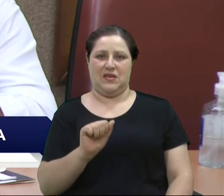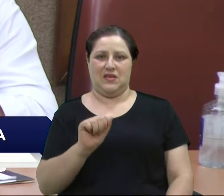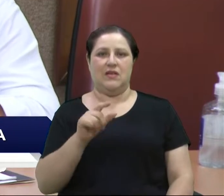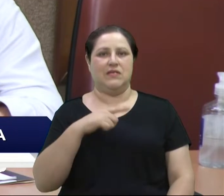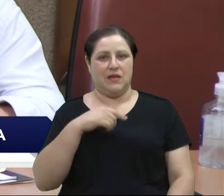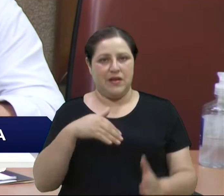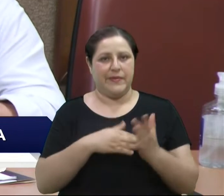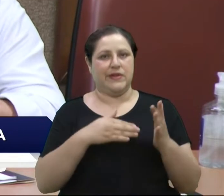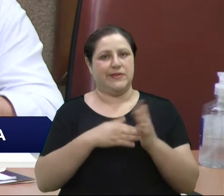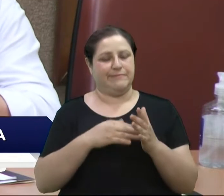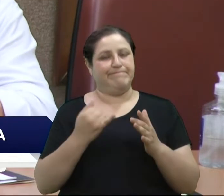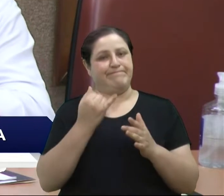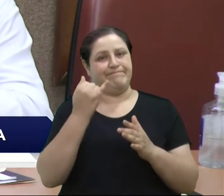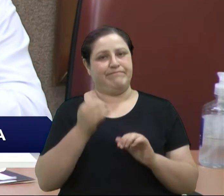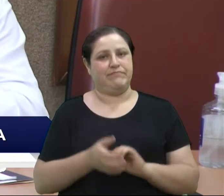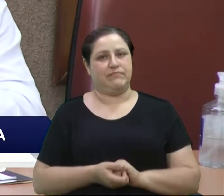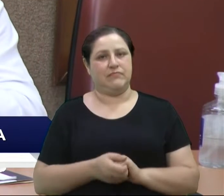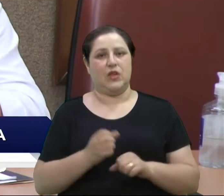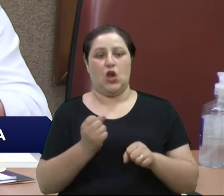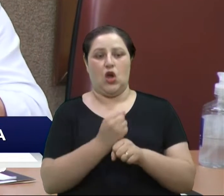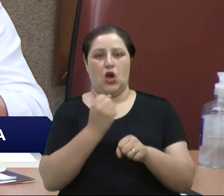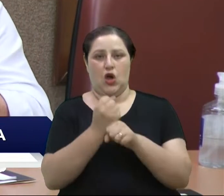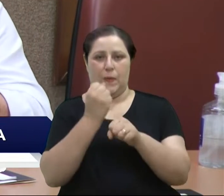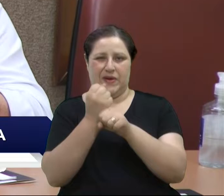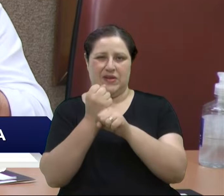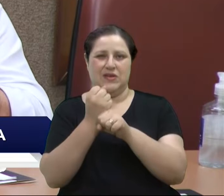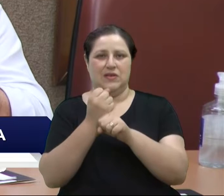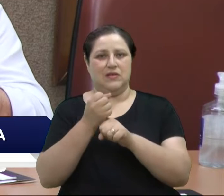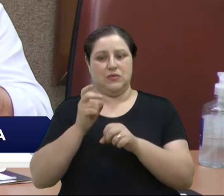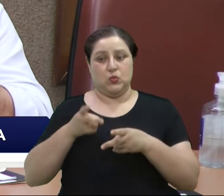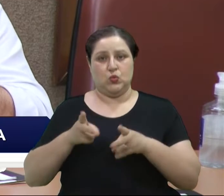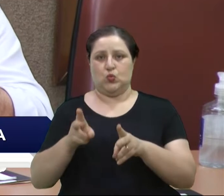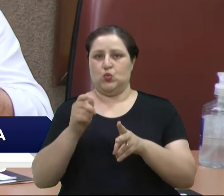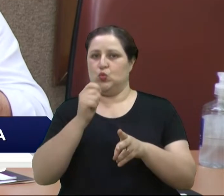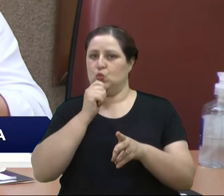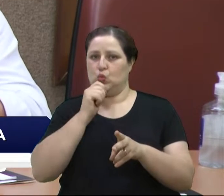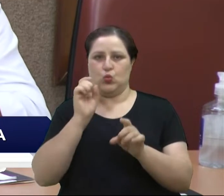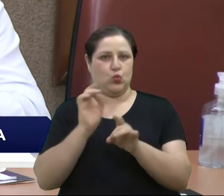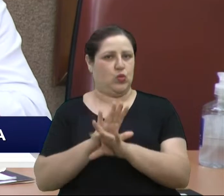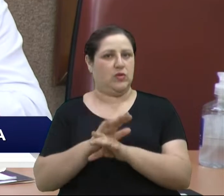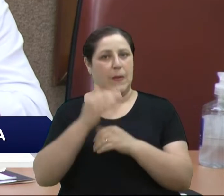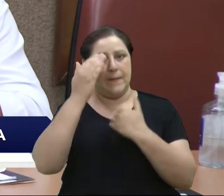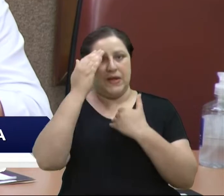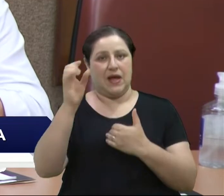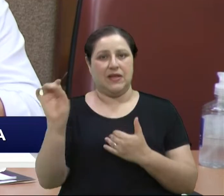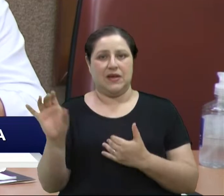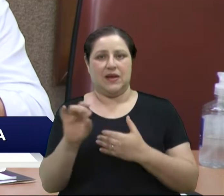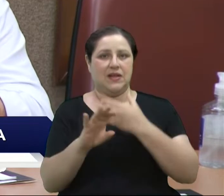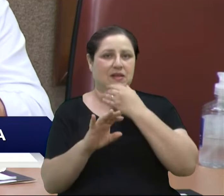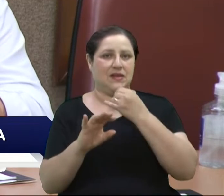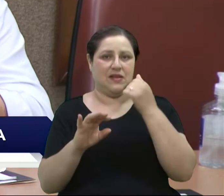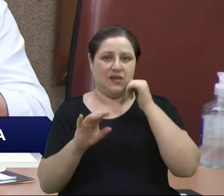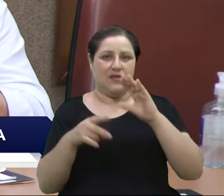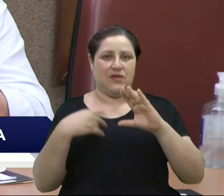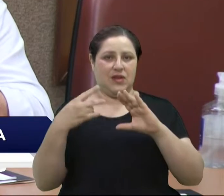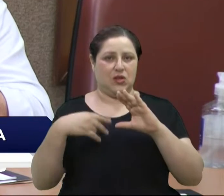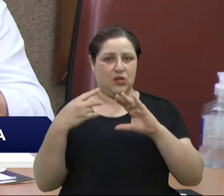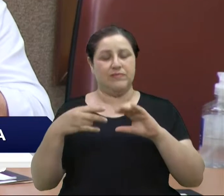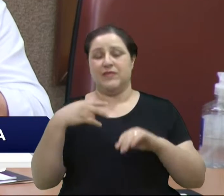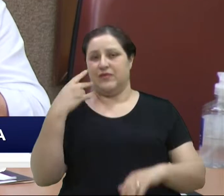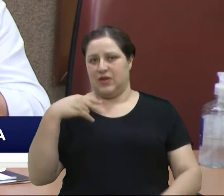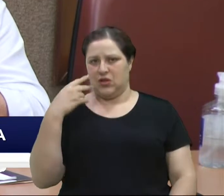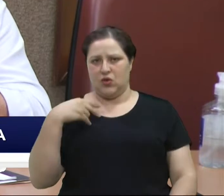física, fundamental. A obra está em andamento. Quero agradecer a cada um dos senhores vereadores que buscou